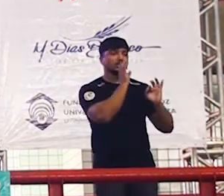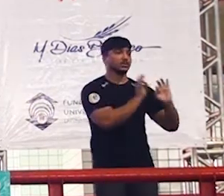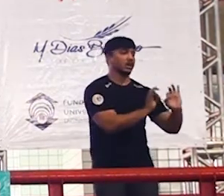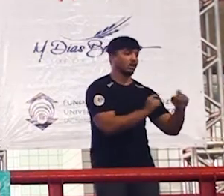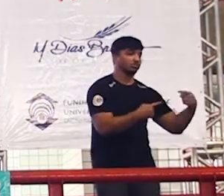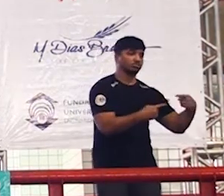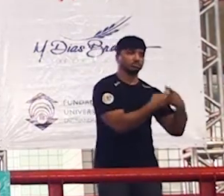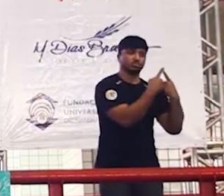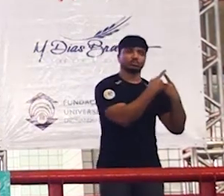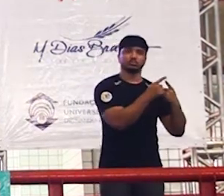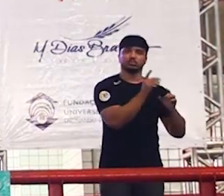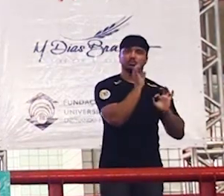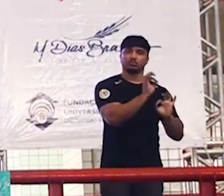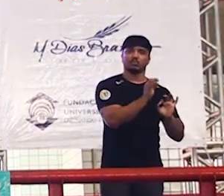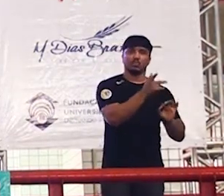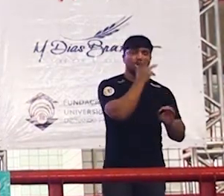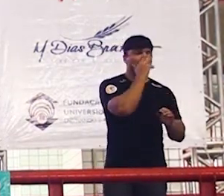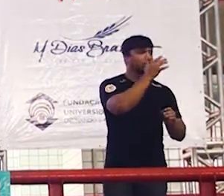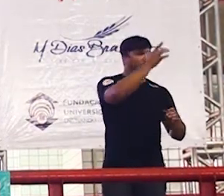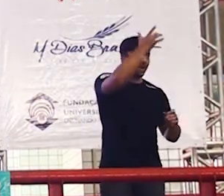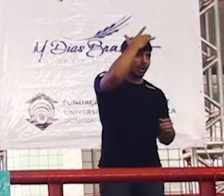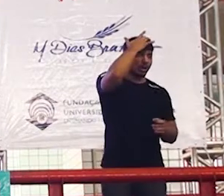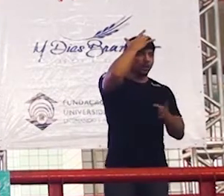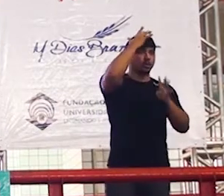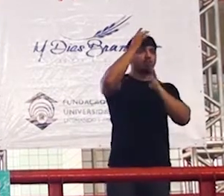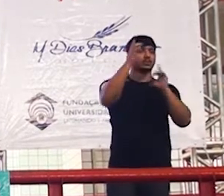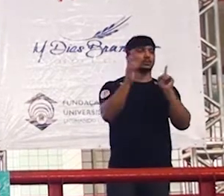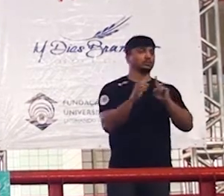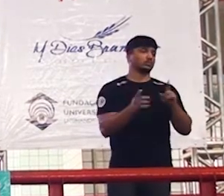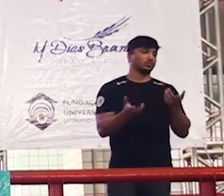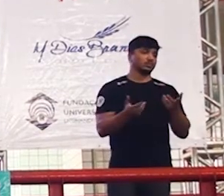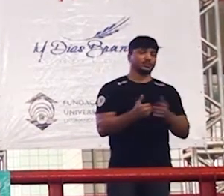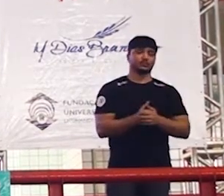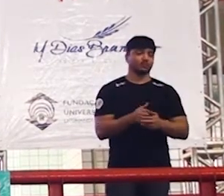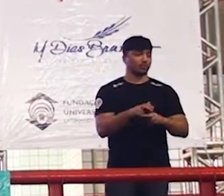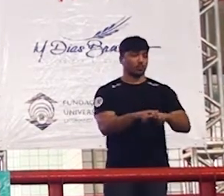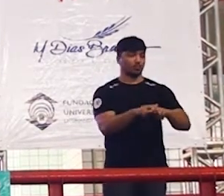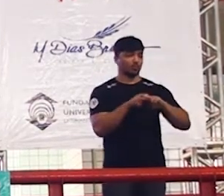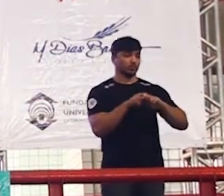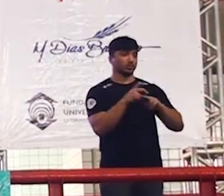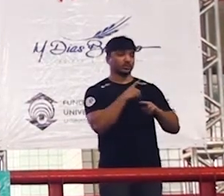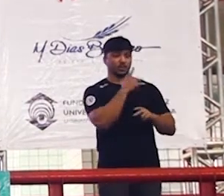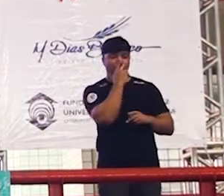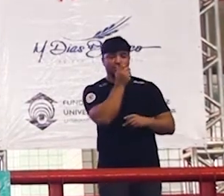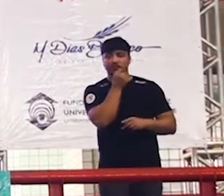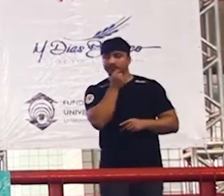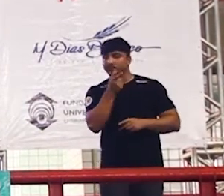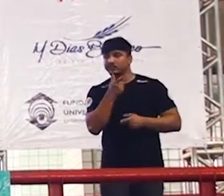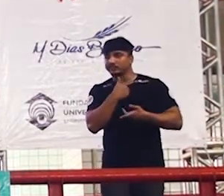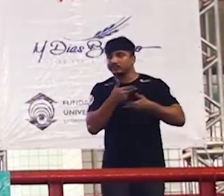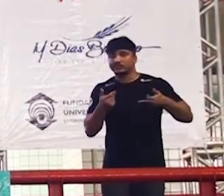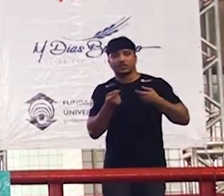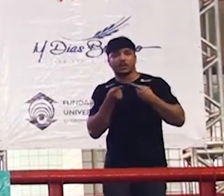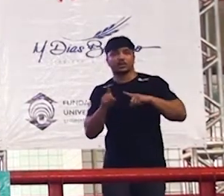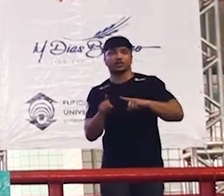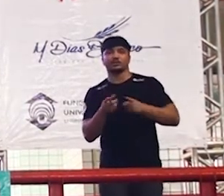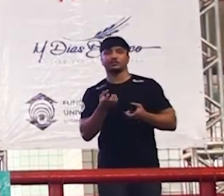letra, ele encara tudo denotativamente, e aí a crítica não surte o efeito.